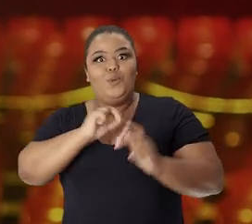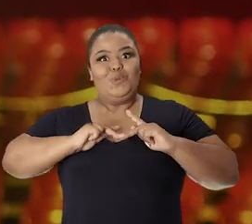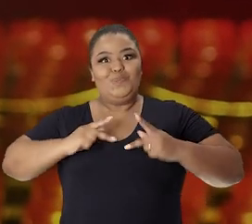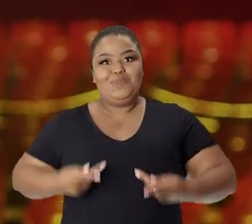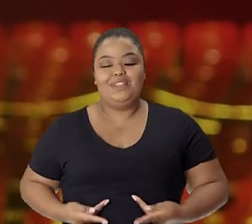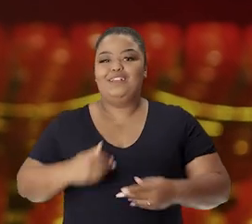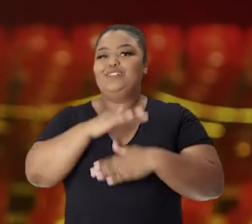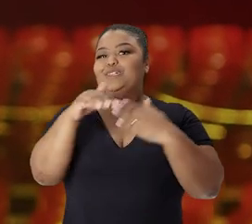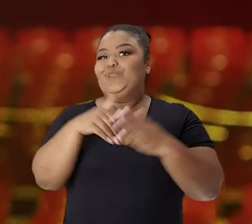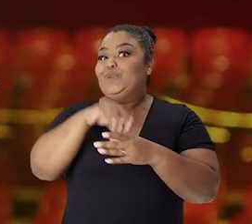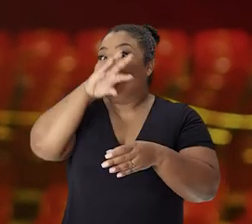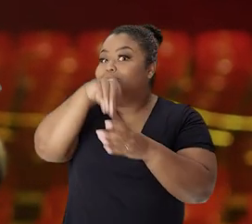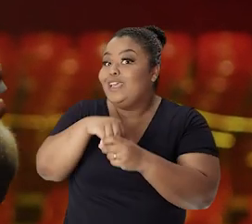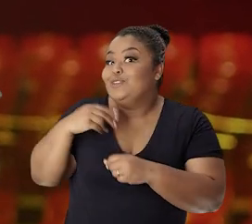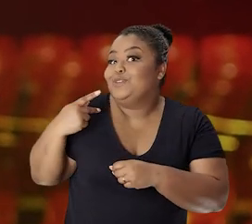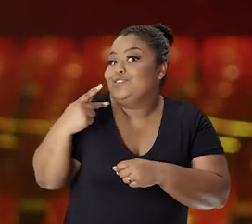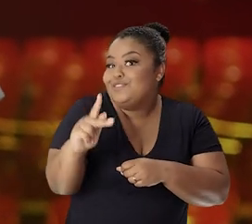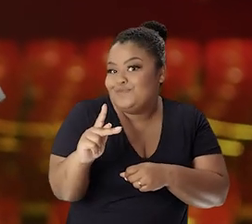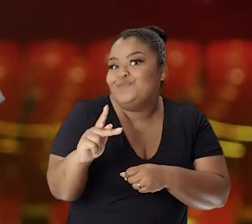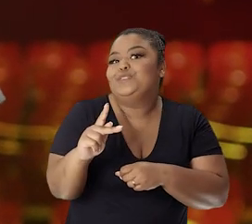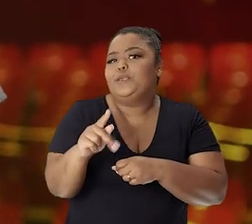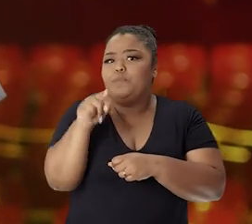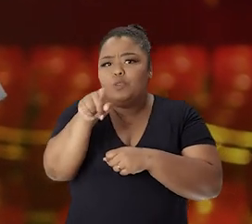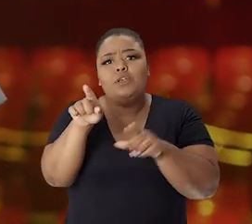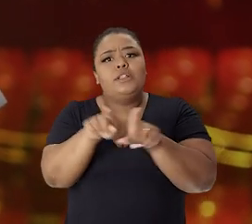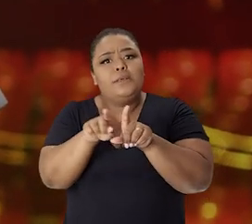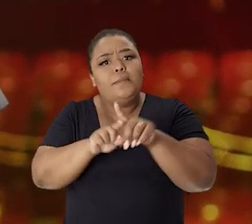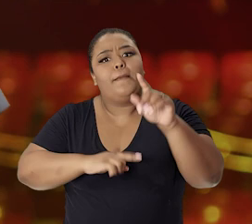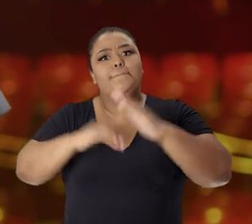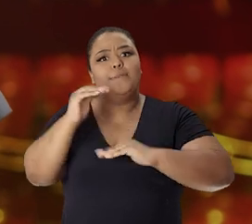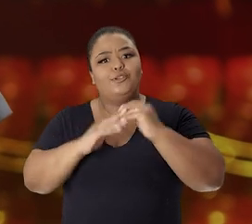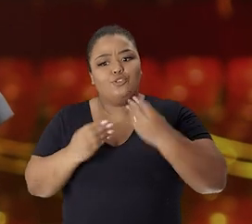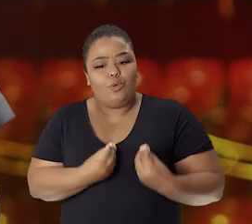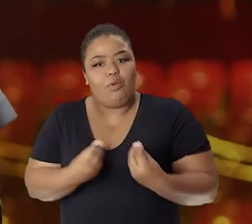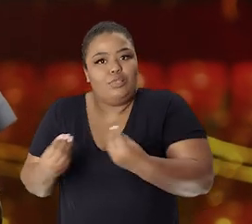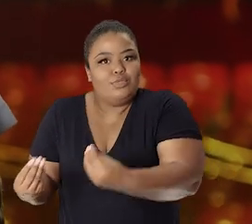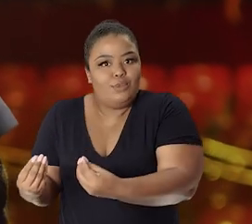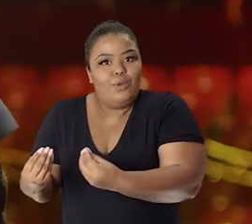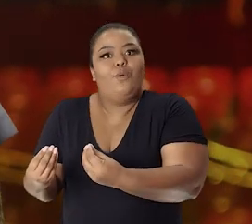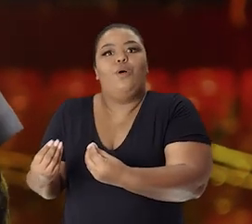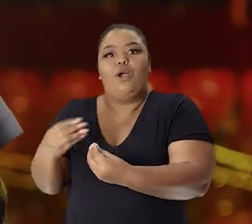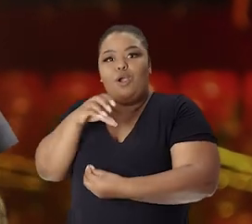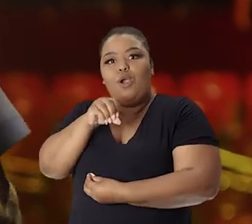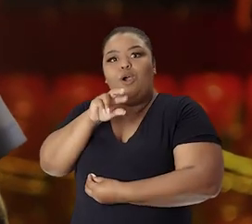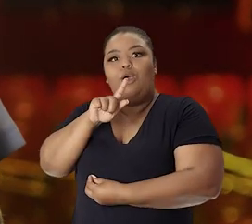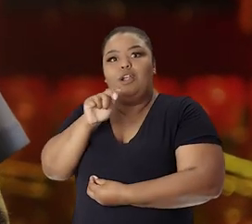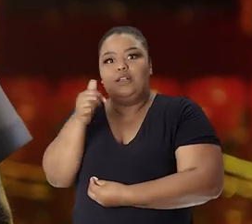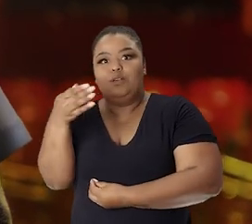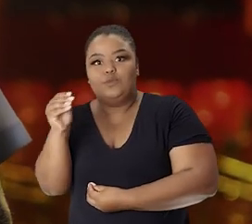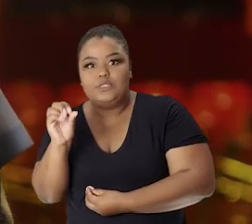amor, humanidade. Está tudo dentro de você. Seja você também um doador de